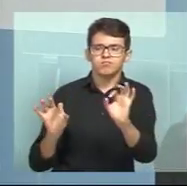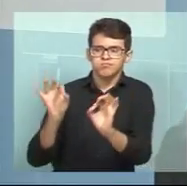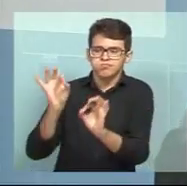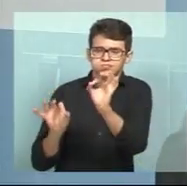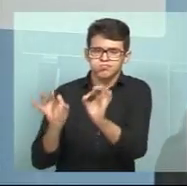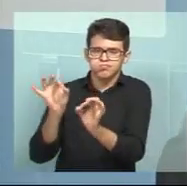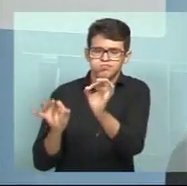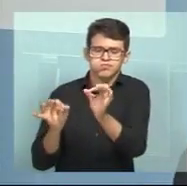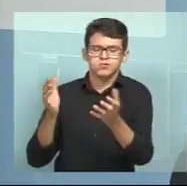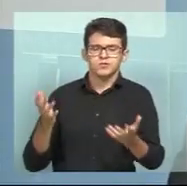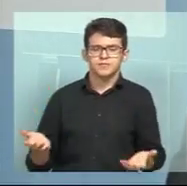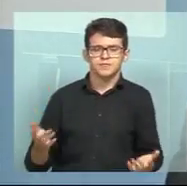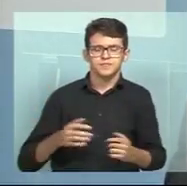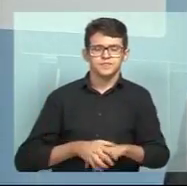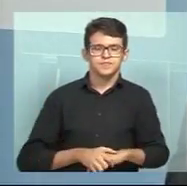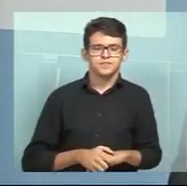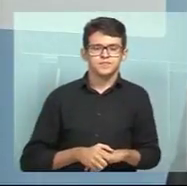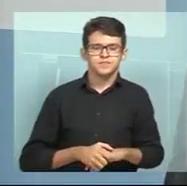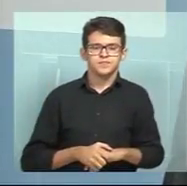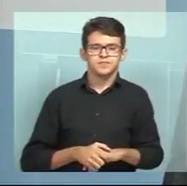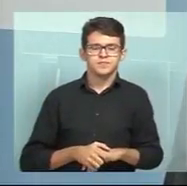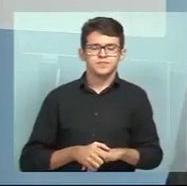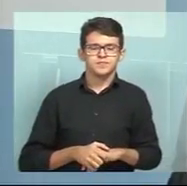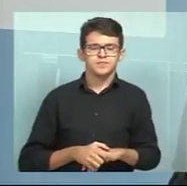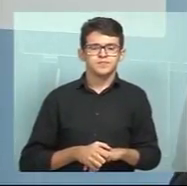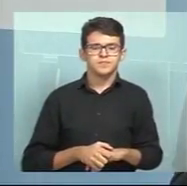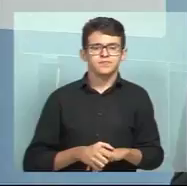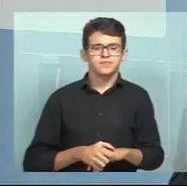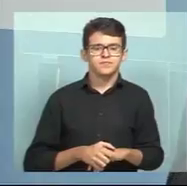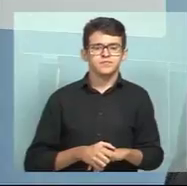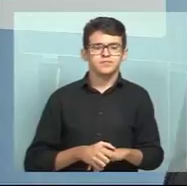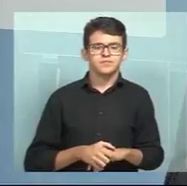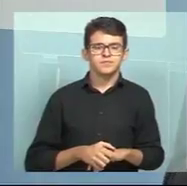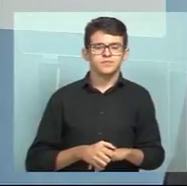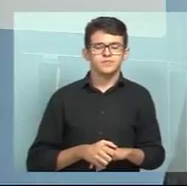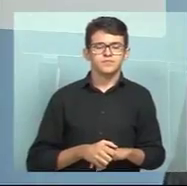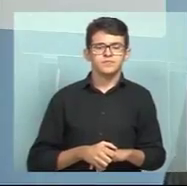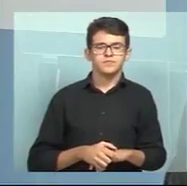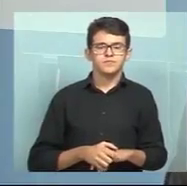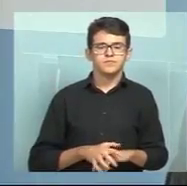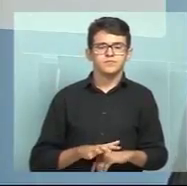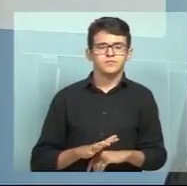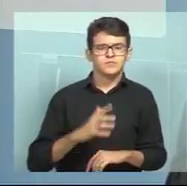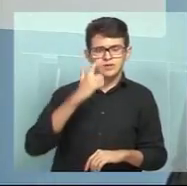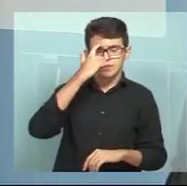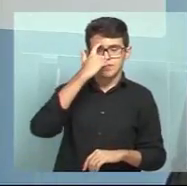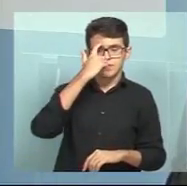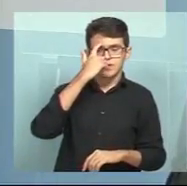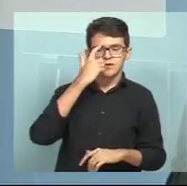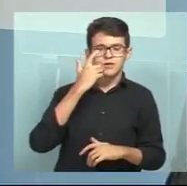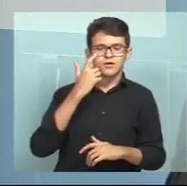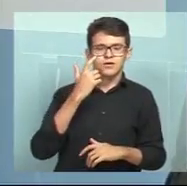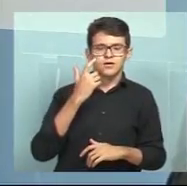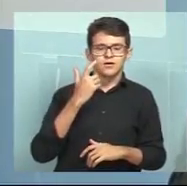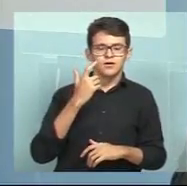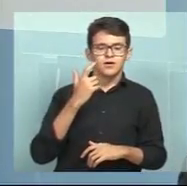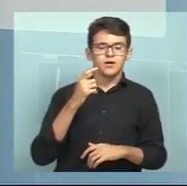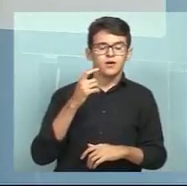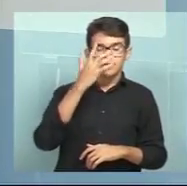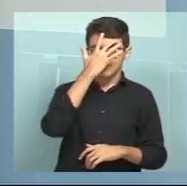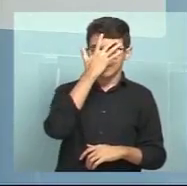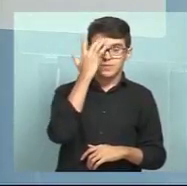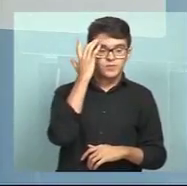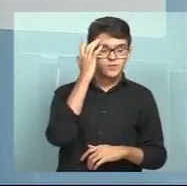Que visão é essa? Porque a visão é a verdade, cara. É a verdade de quem não tem partido. É a verdade do cidadão. E eu